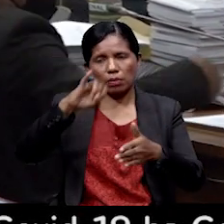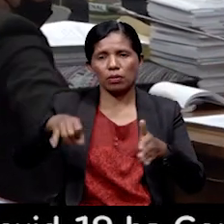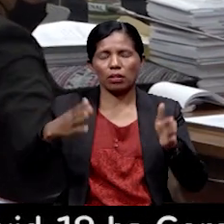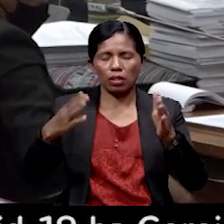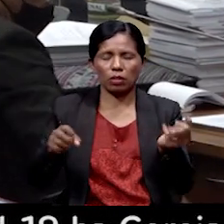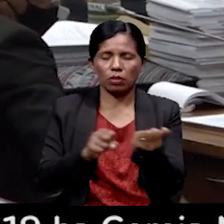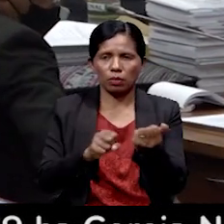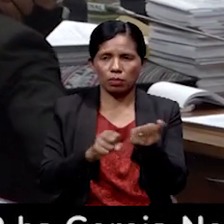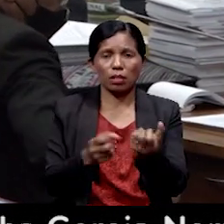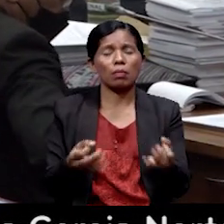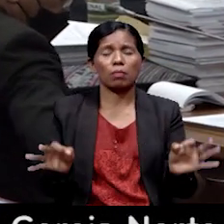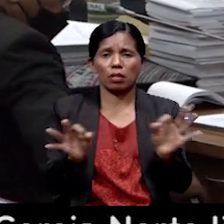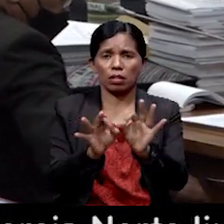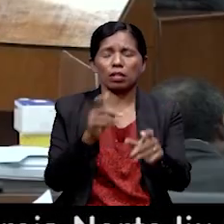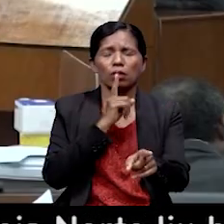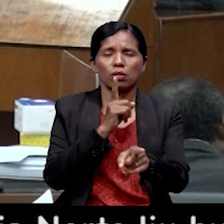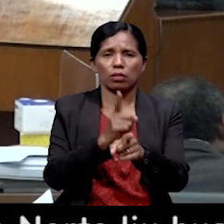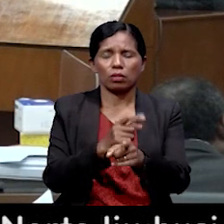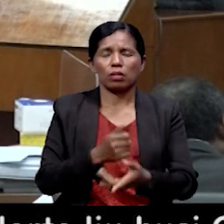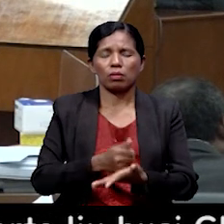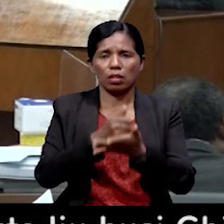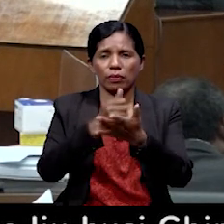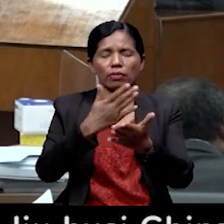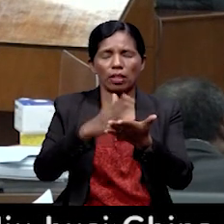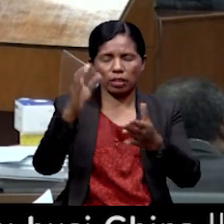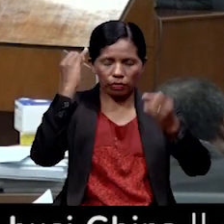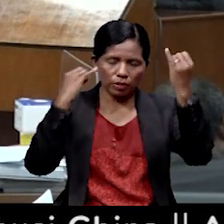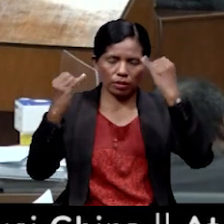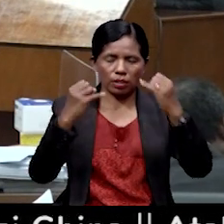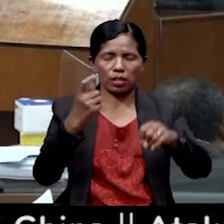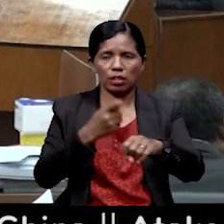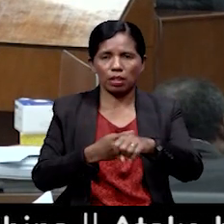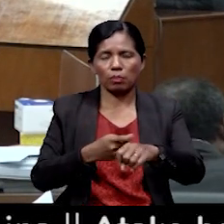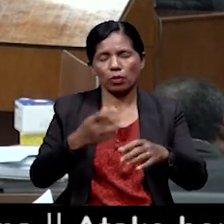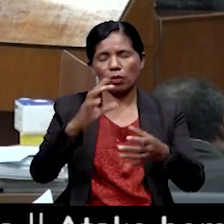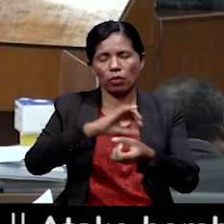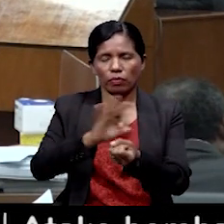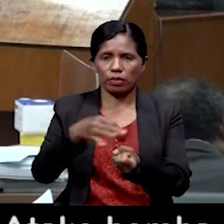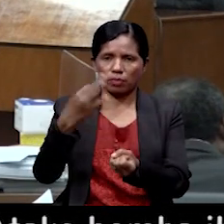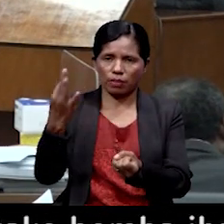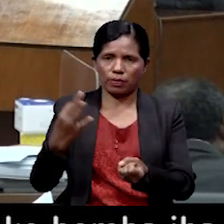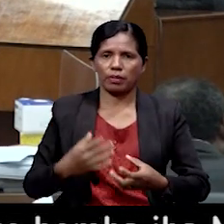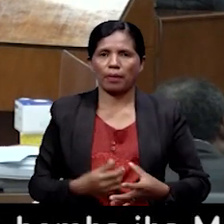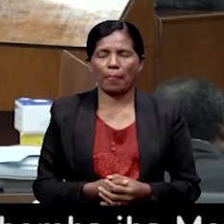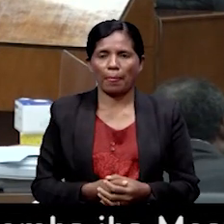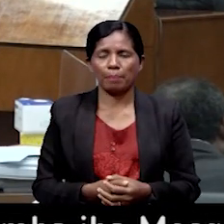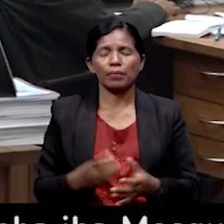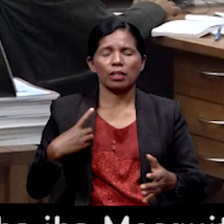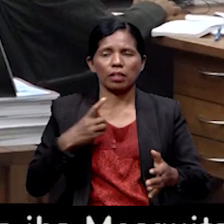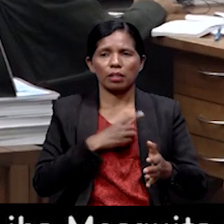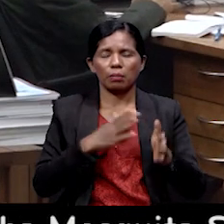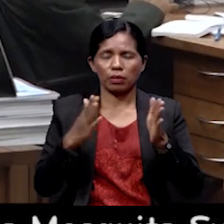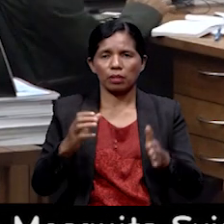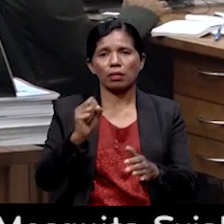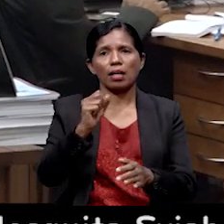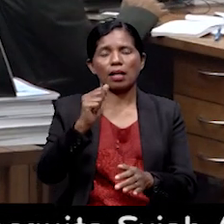contribuição importante teve O de socializa a informação durante a pandemia Covid-19 Deputado Asanami